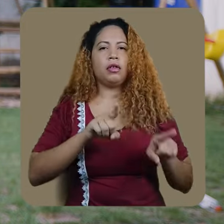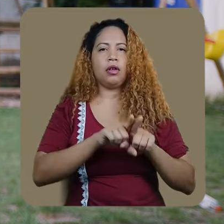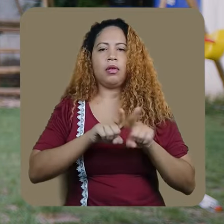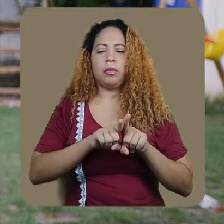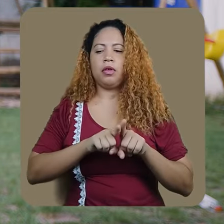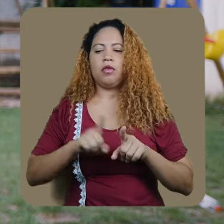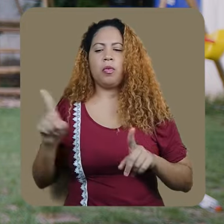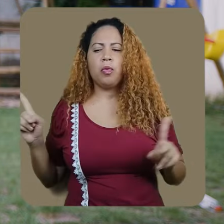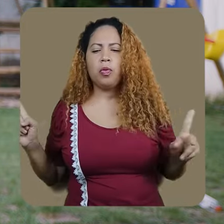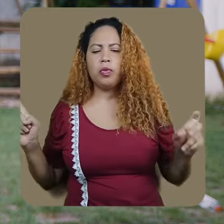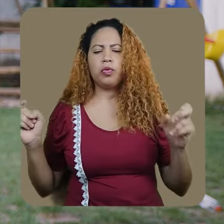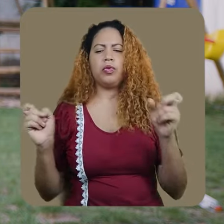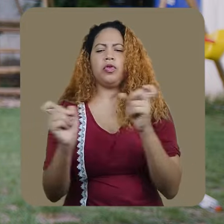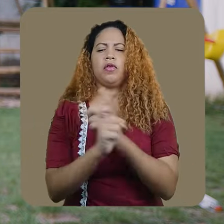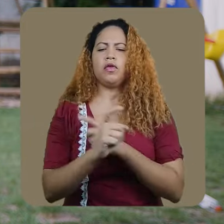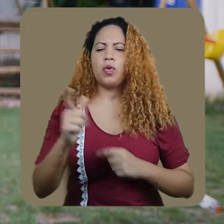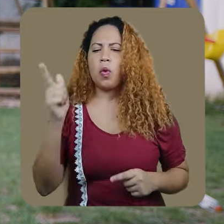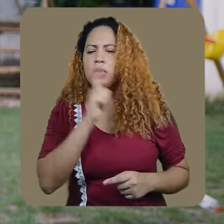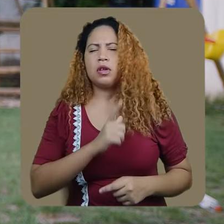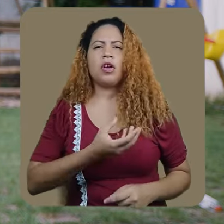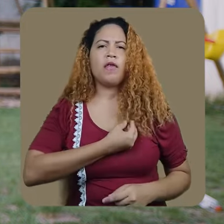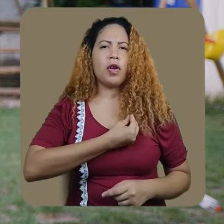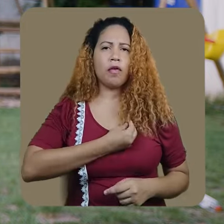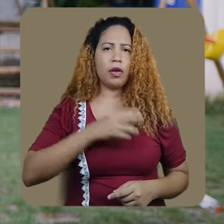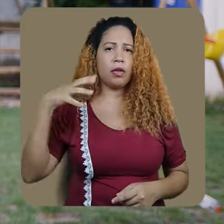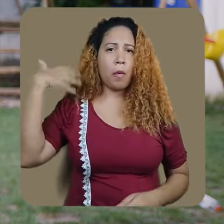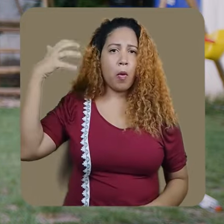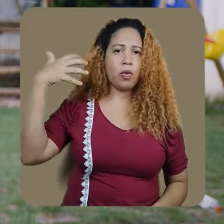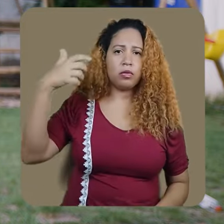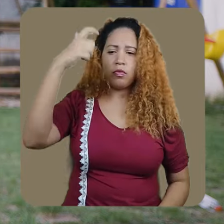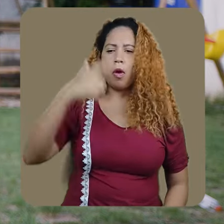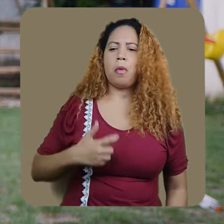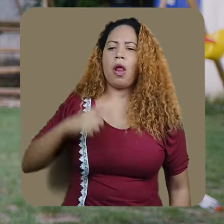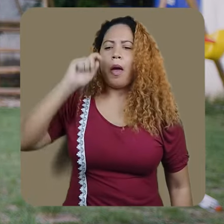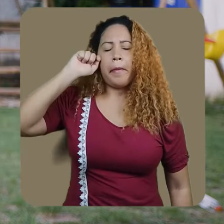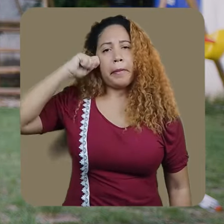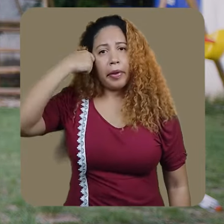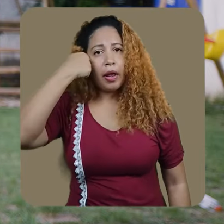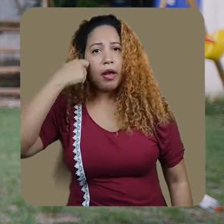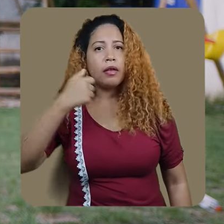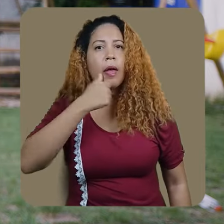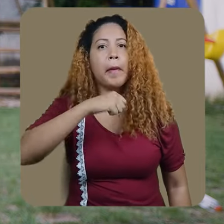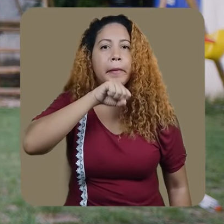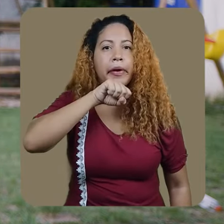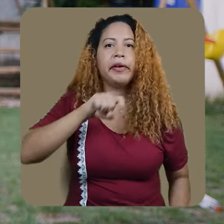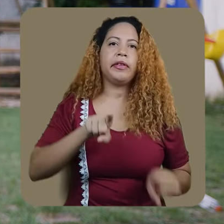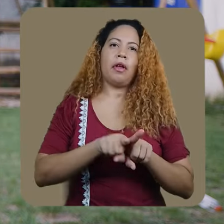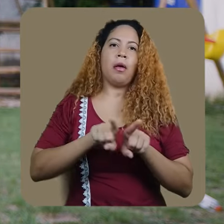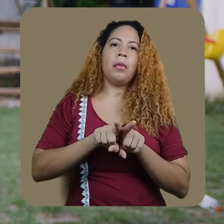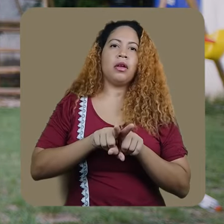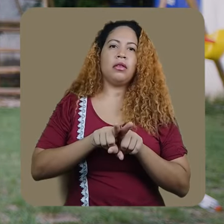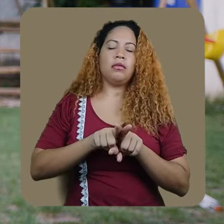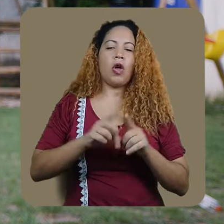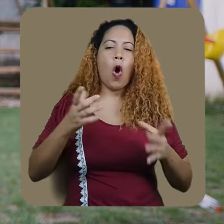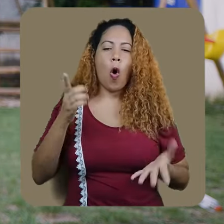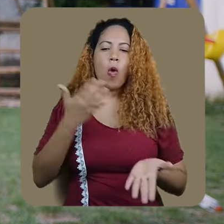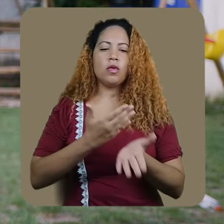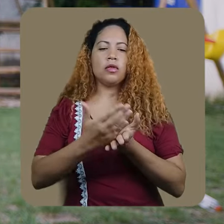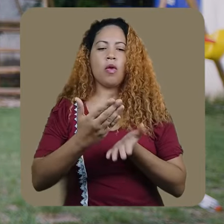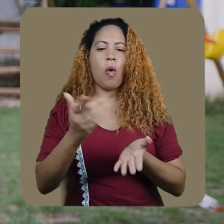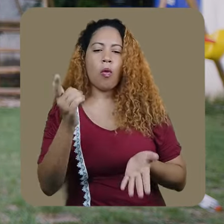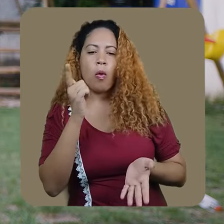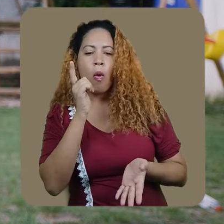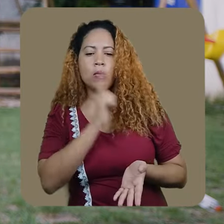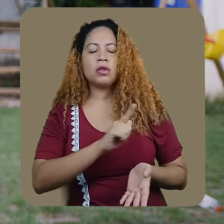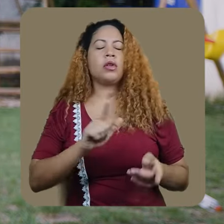na qual foi muito difícil eu conseguir viver de música, né? Eu sou uma mulher preta, eu sou mãe, e hoje eu consigo viver de música ainda com